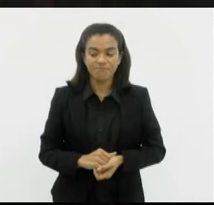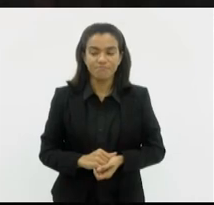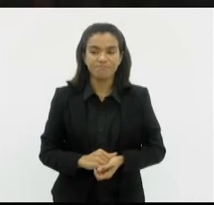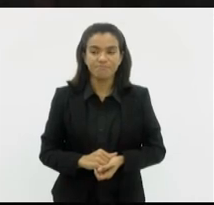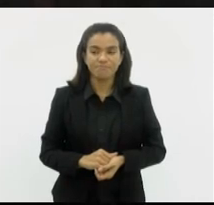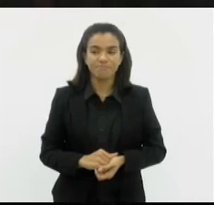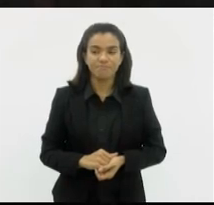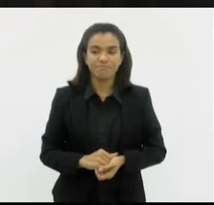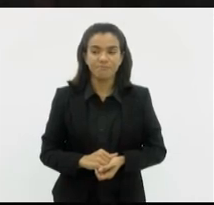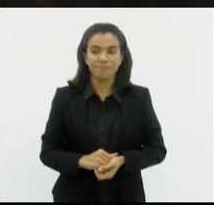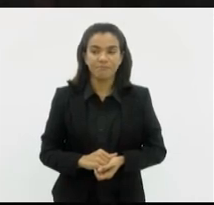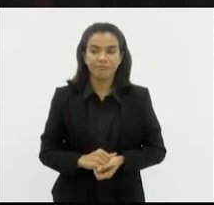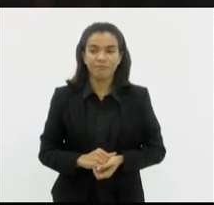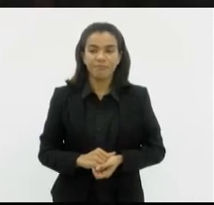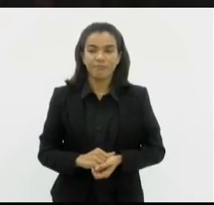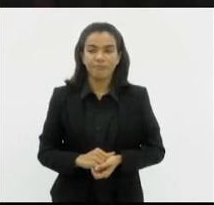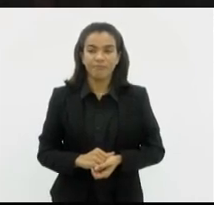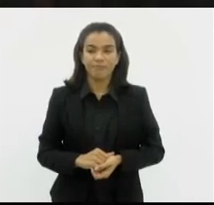O que